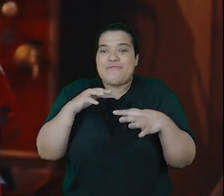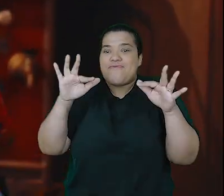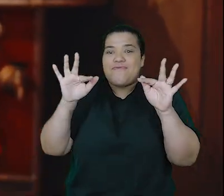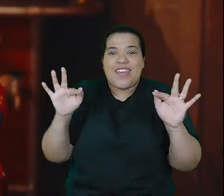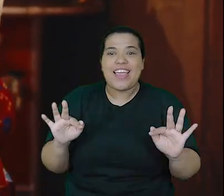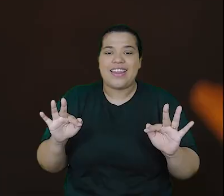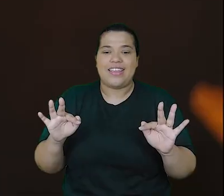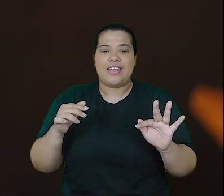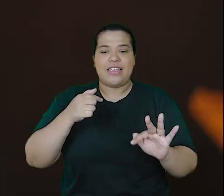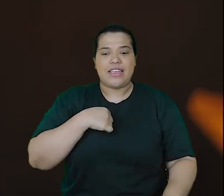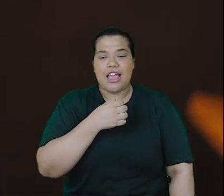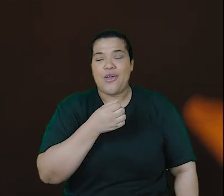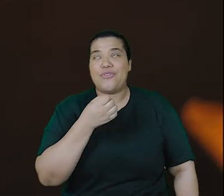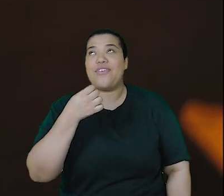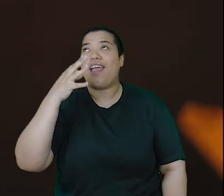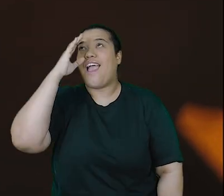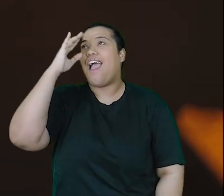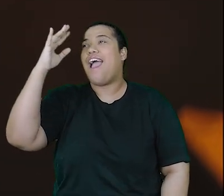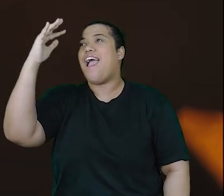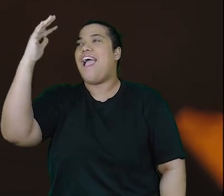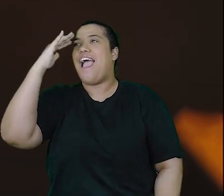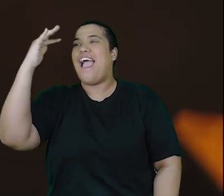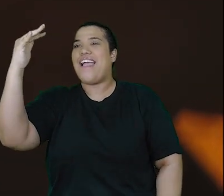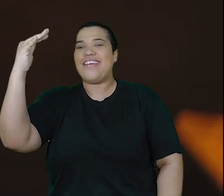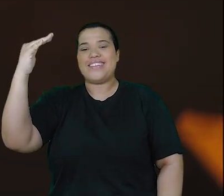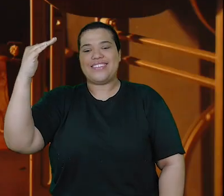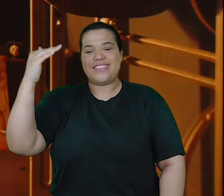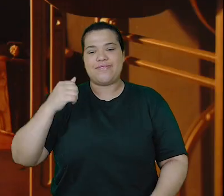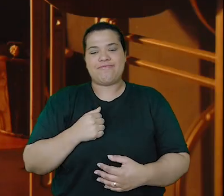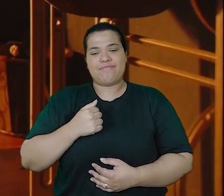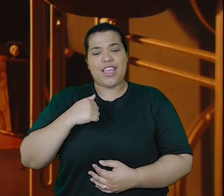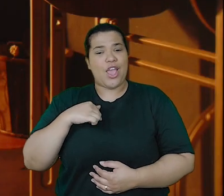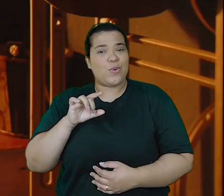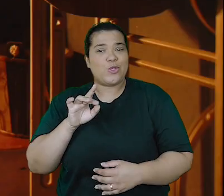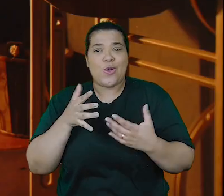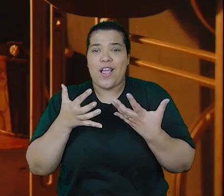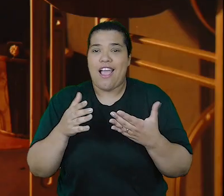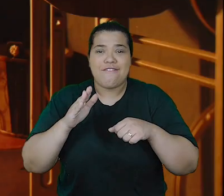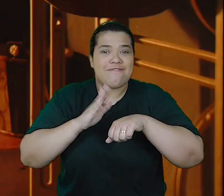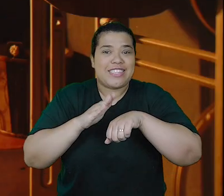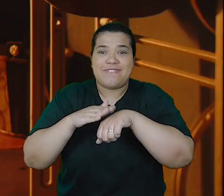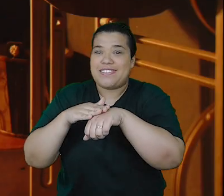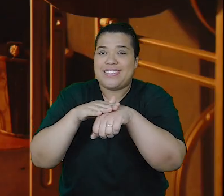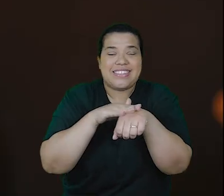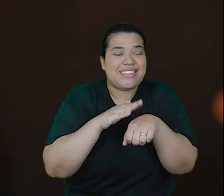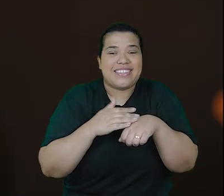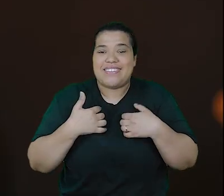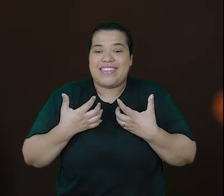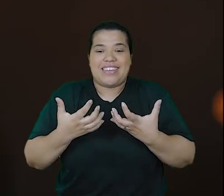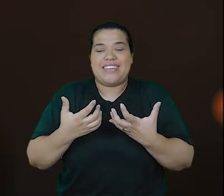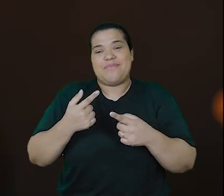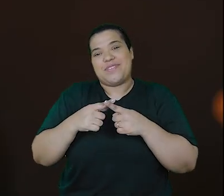eu viajo, como diz, eu saio de mim, eu só quero fazer. É